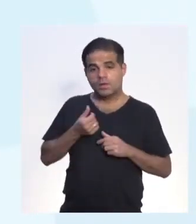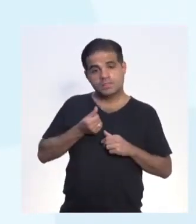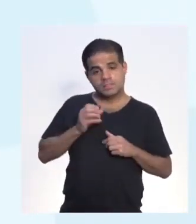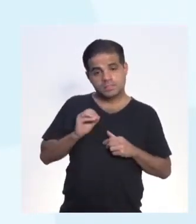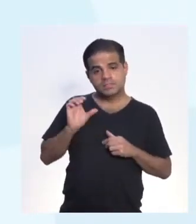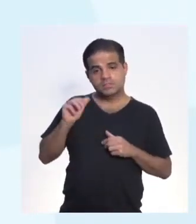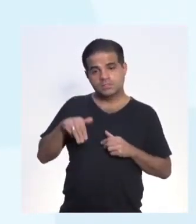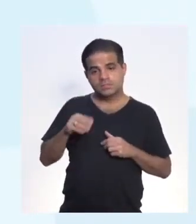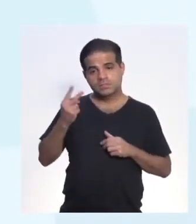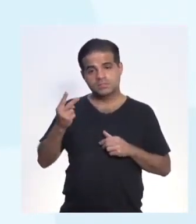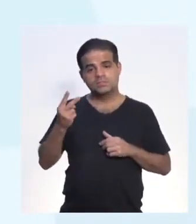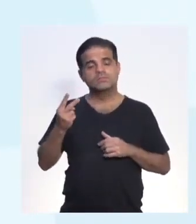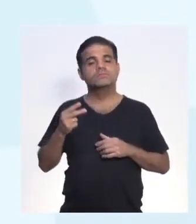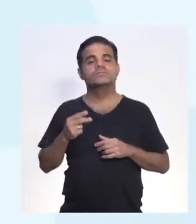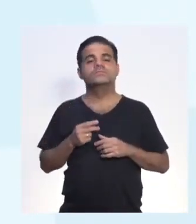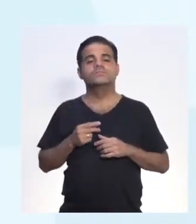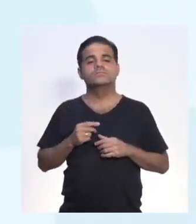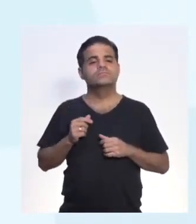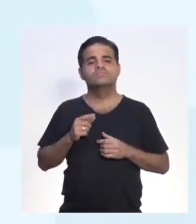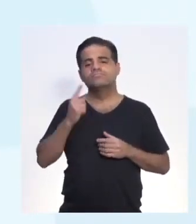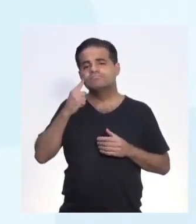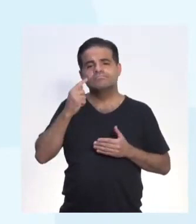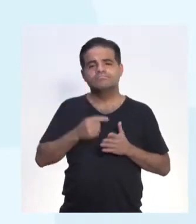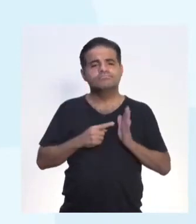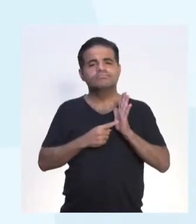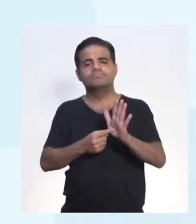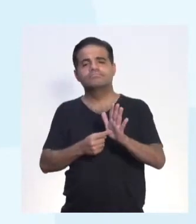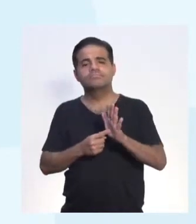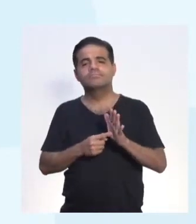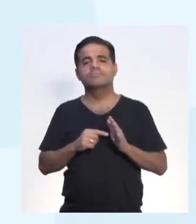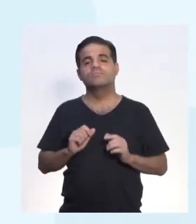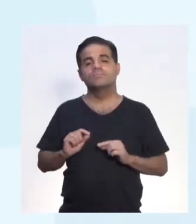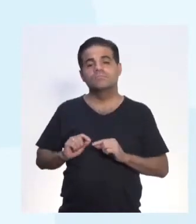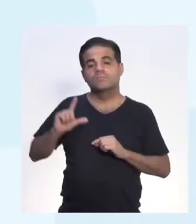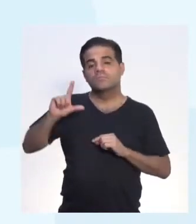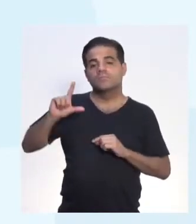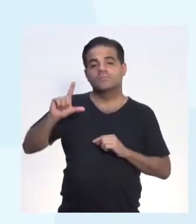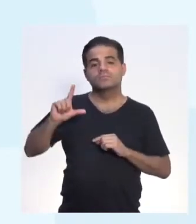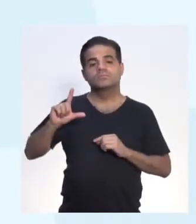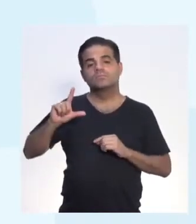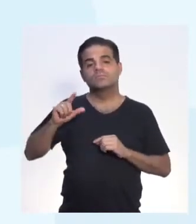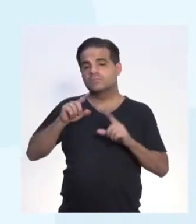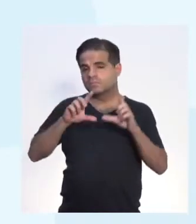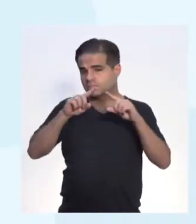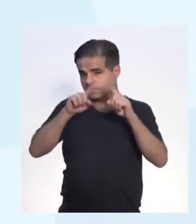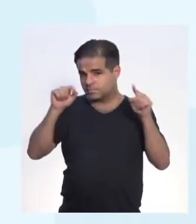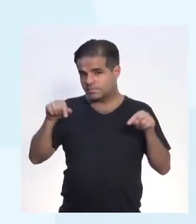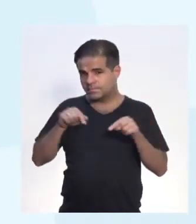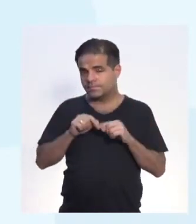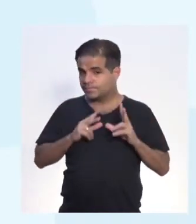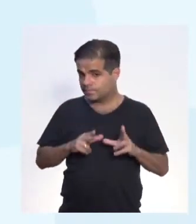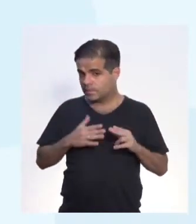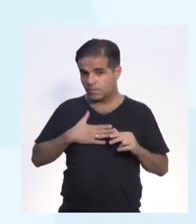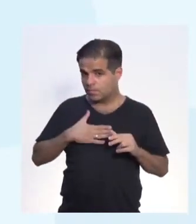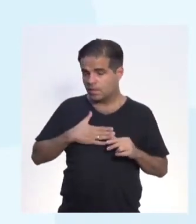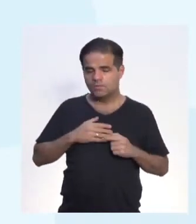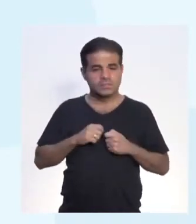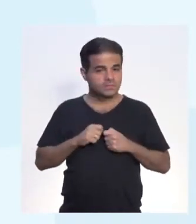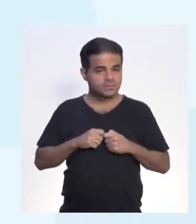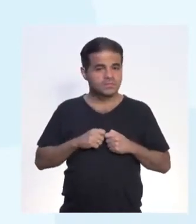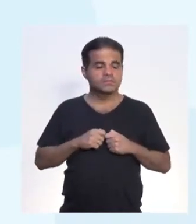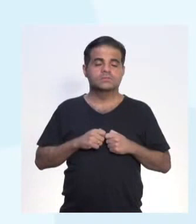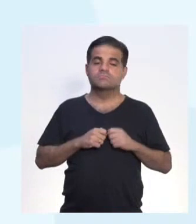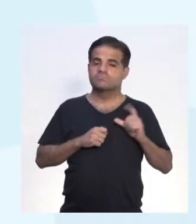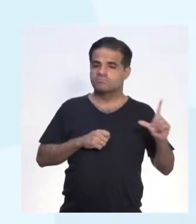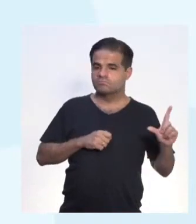60 centímetros quadrados, determine a medida do lado maior desse retângulo. É igualzinho o meu. Você vai fazer a